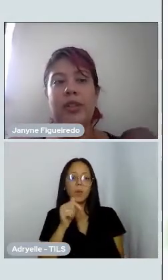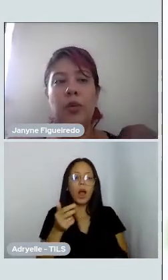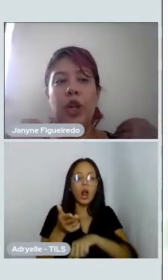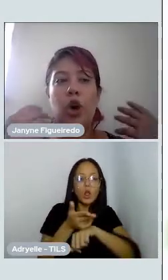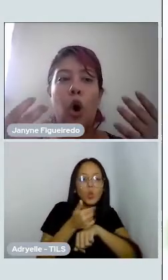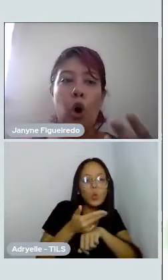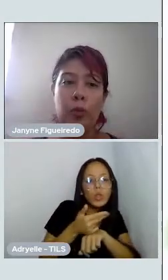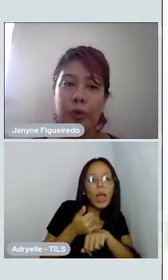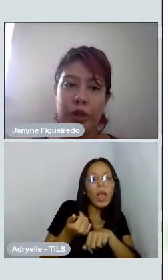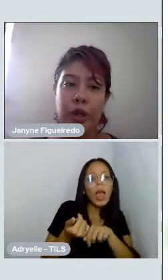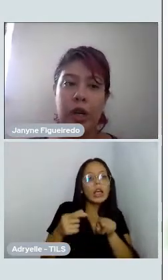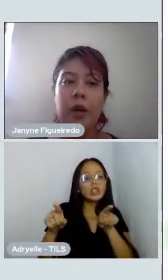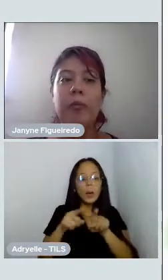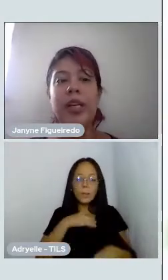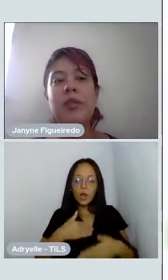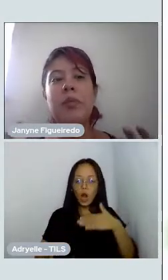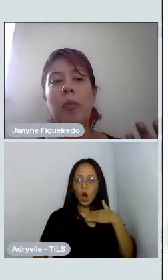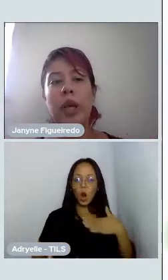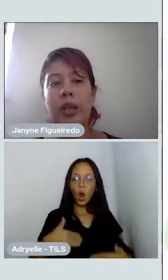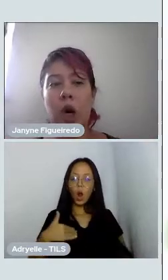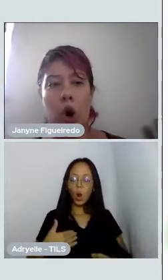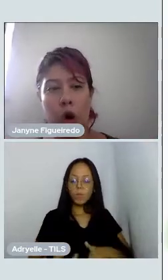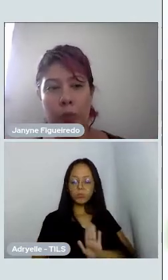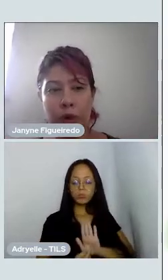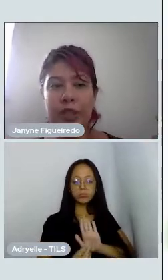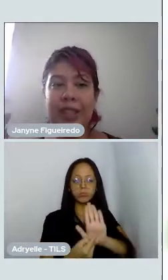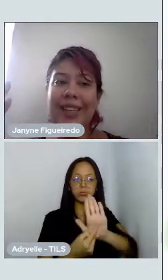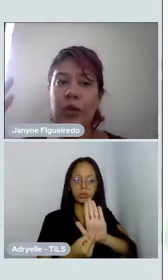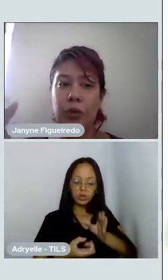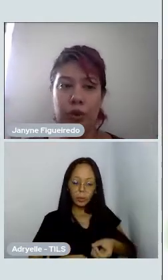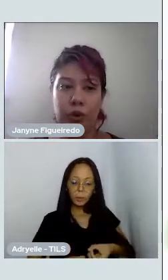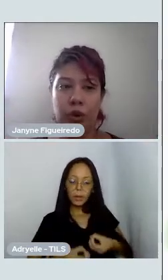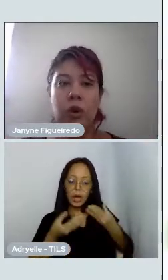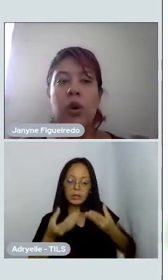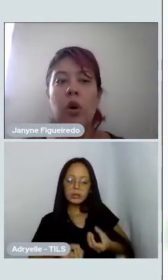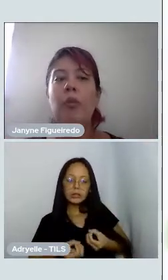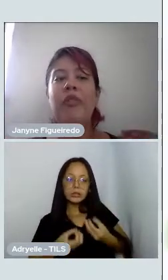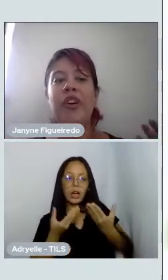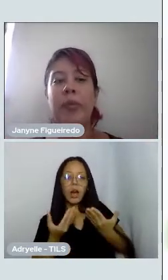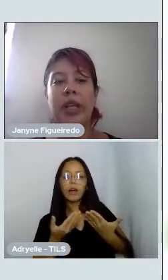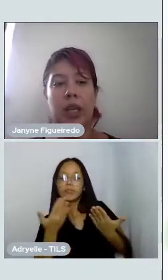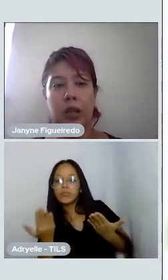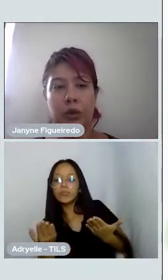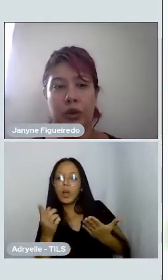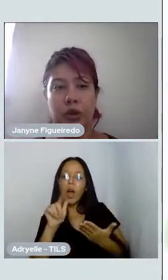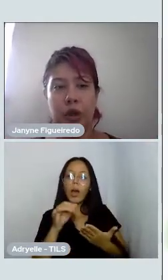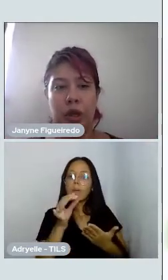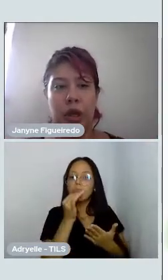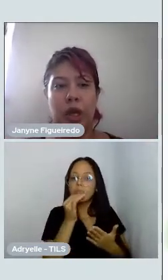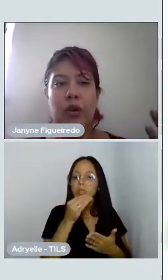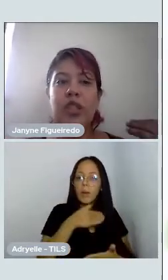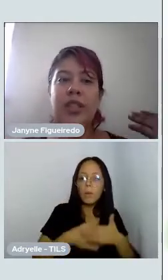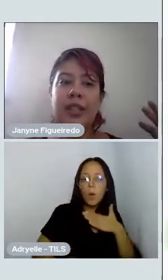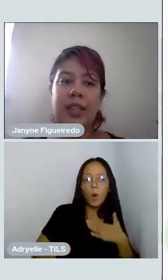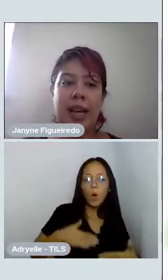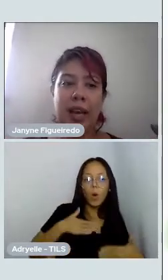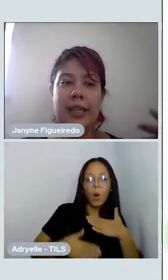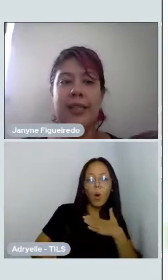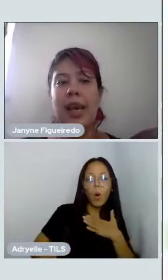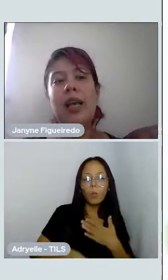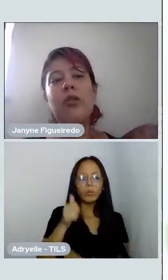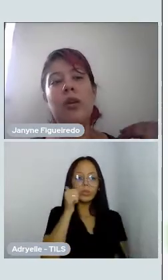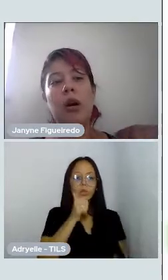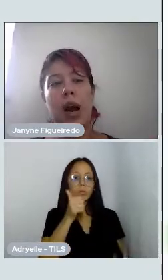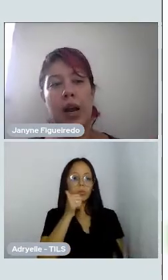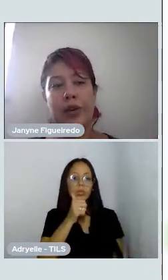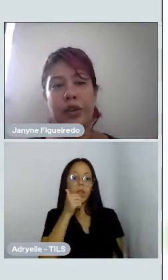da exposição de corpos, principalmente corpos ditos como femininos. E hoje em dia,